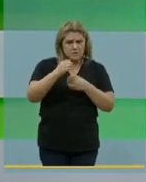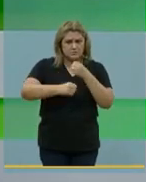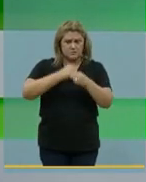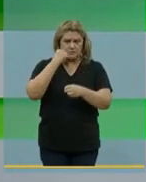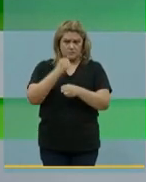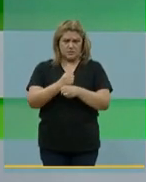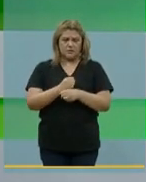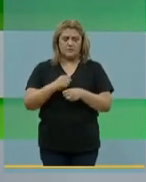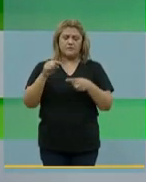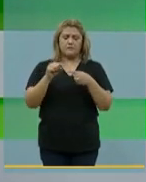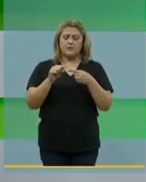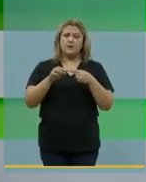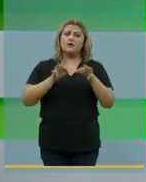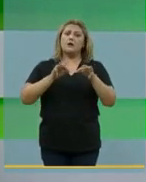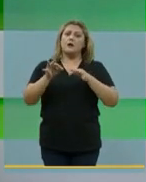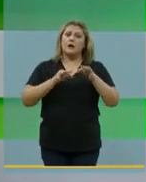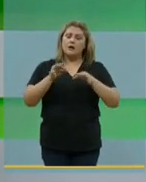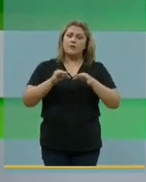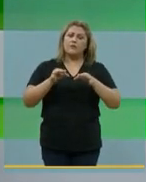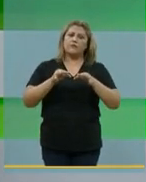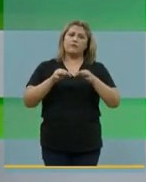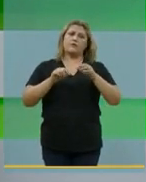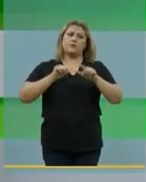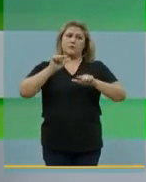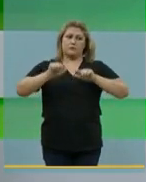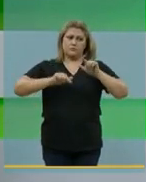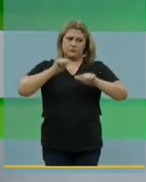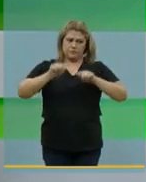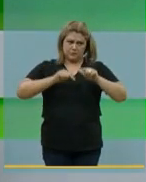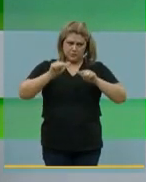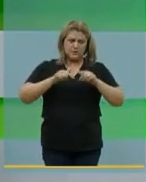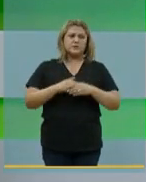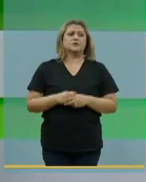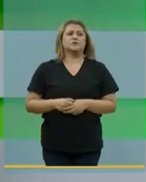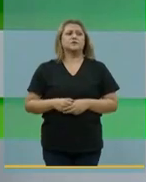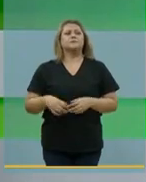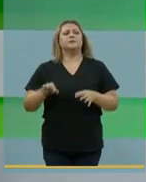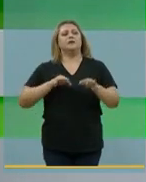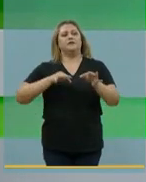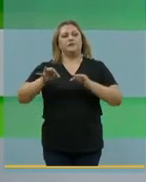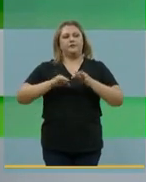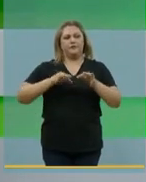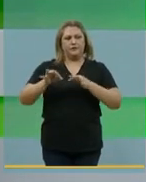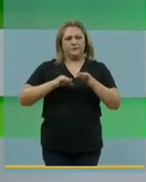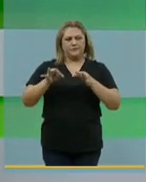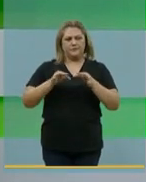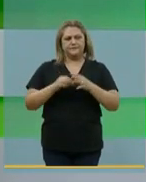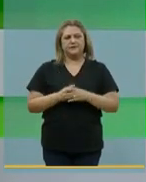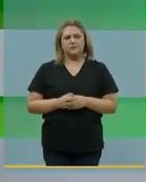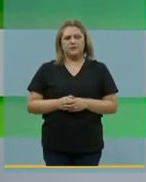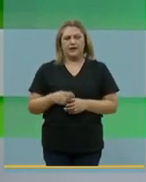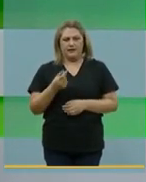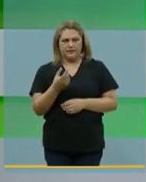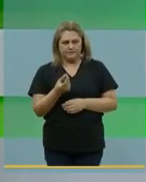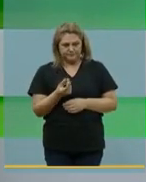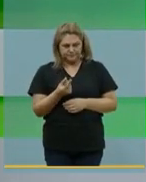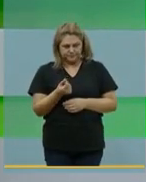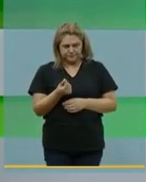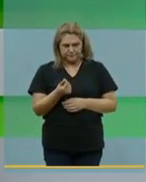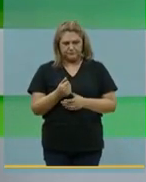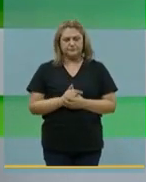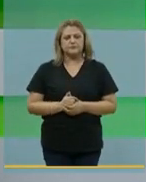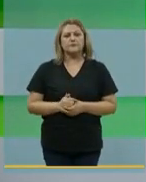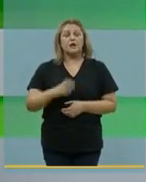à reforma tributária para ter o iva imposto de valor agregado cinco impostos virar em um